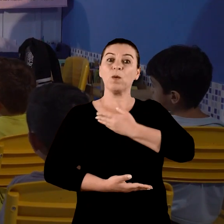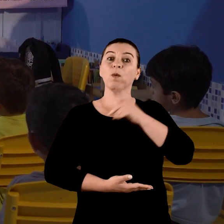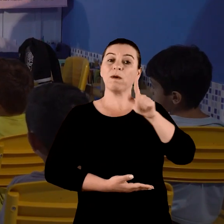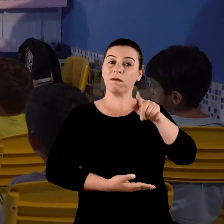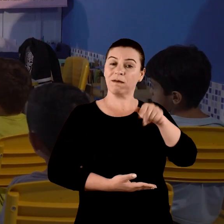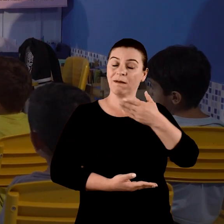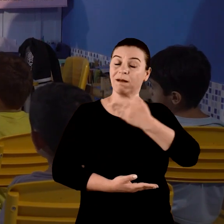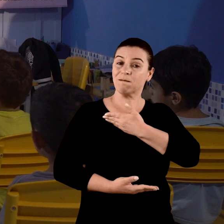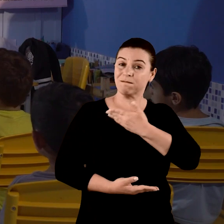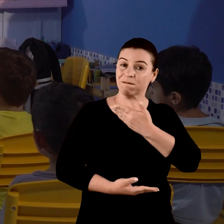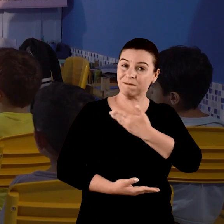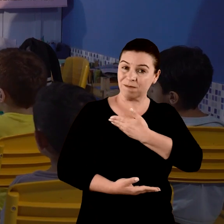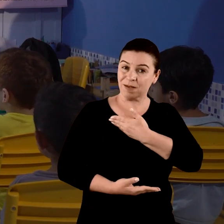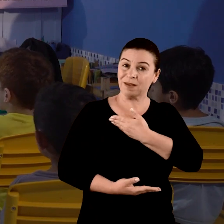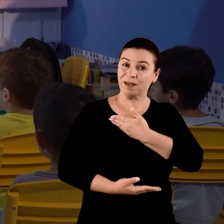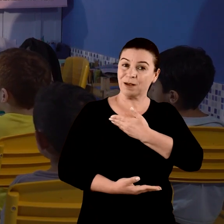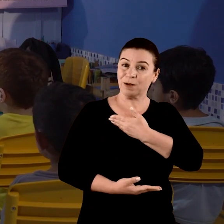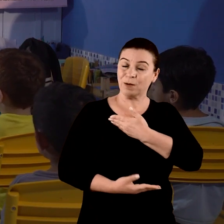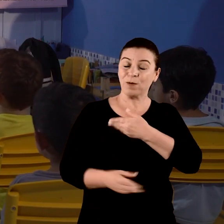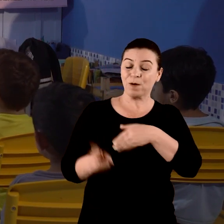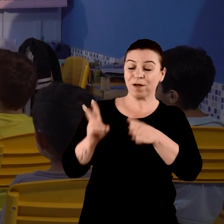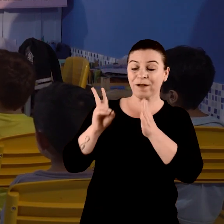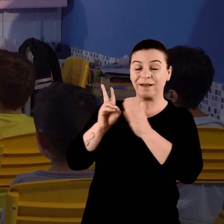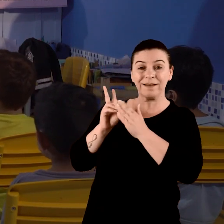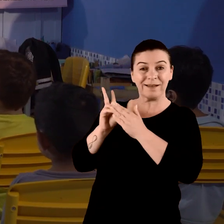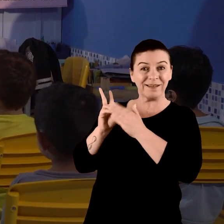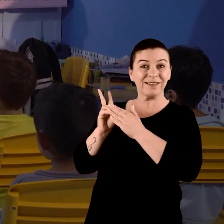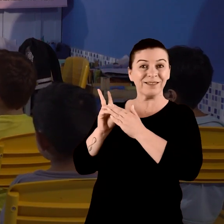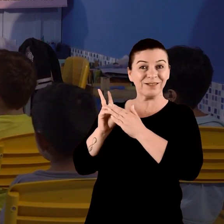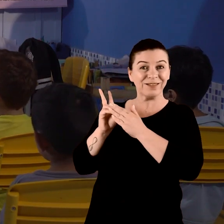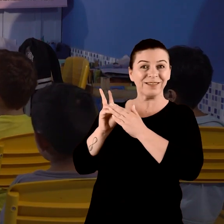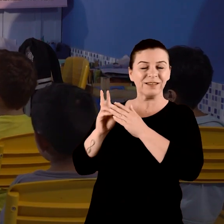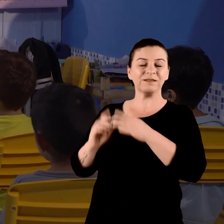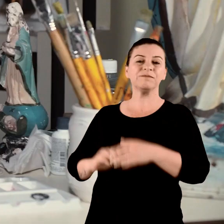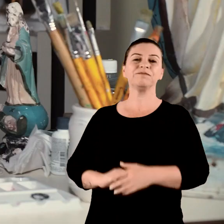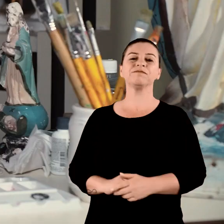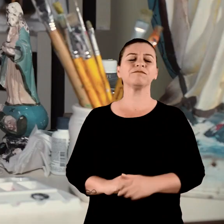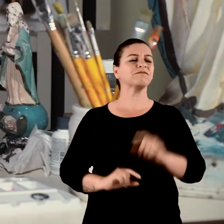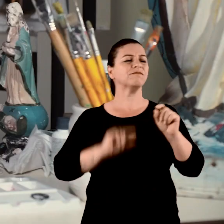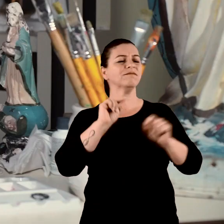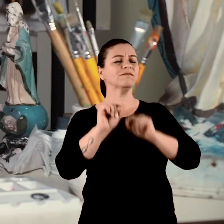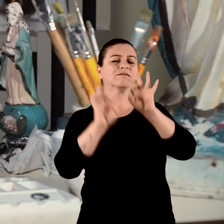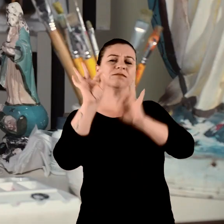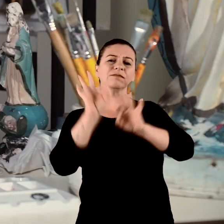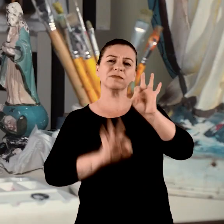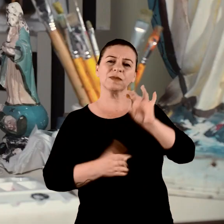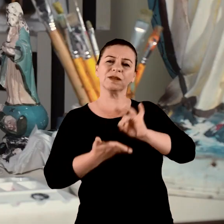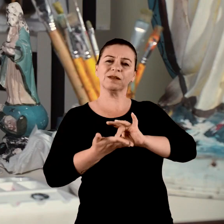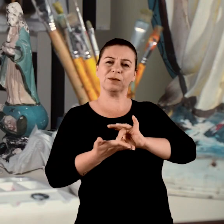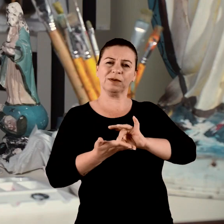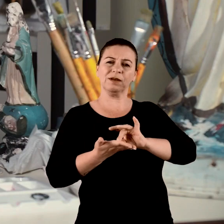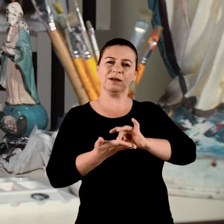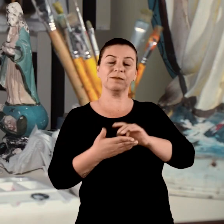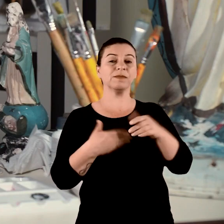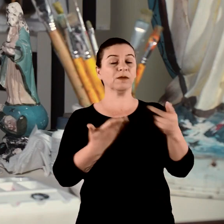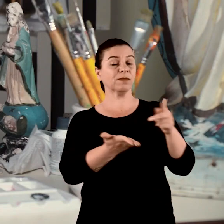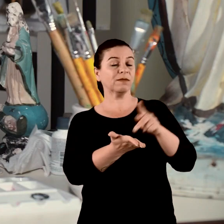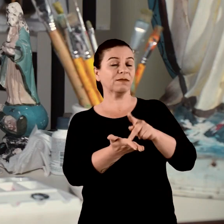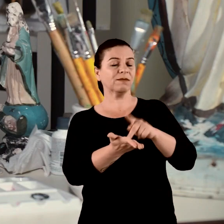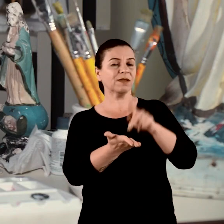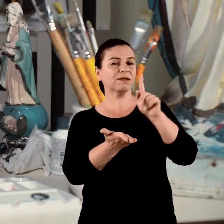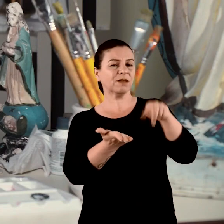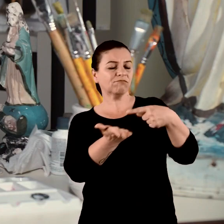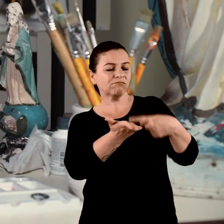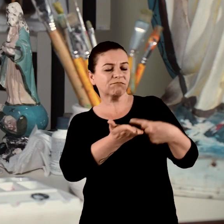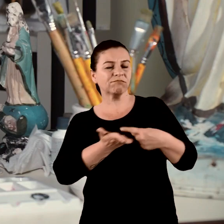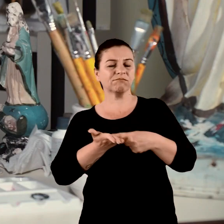amigo. Ele é amigo do nosso índiozinho. O que é restaurar? Na verdade,